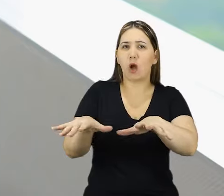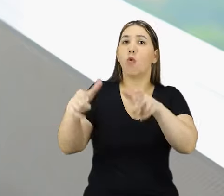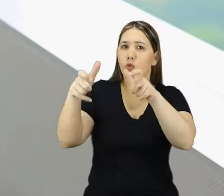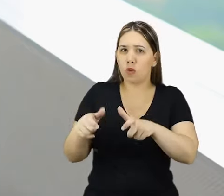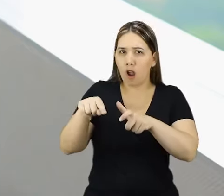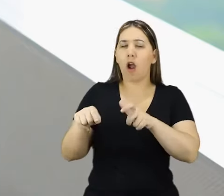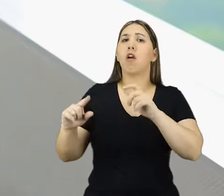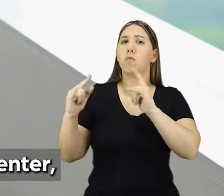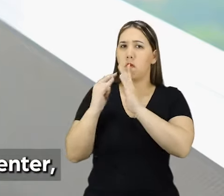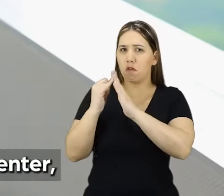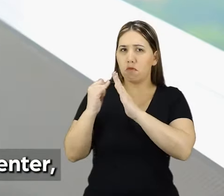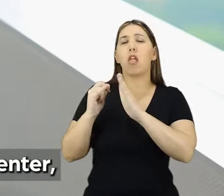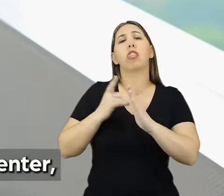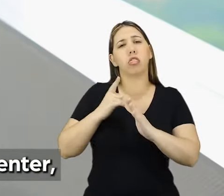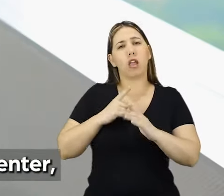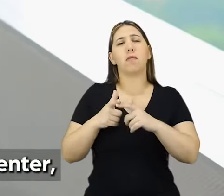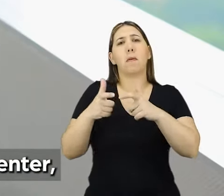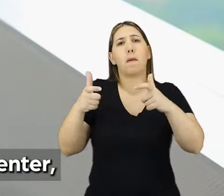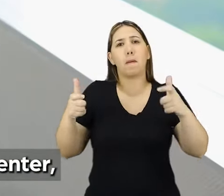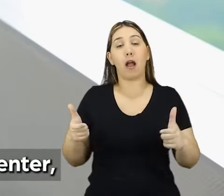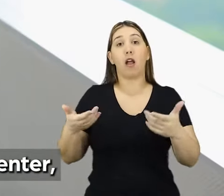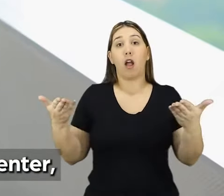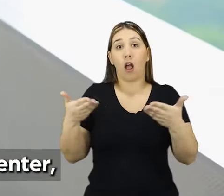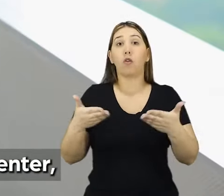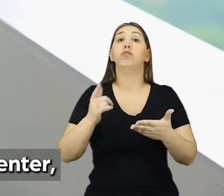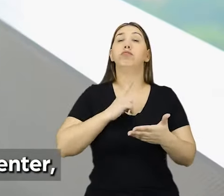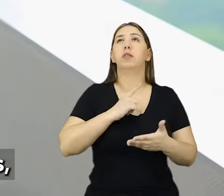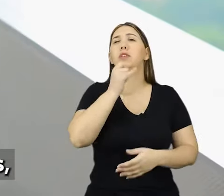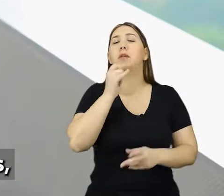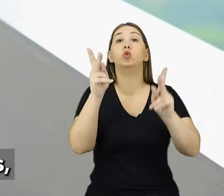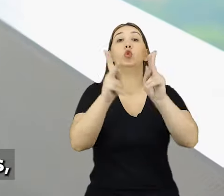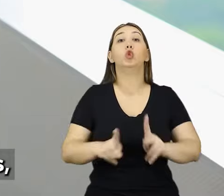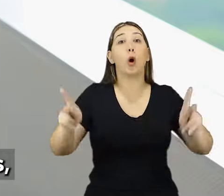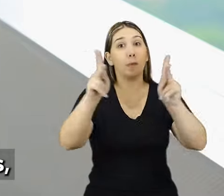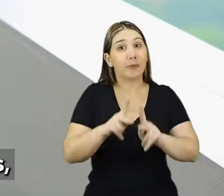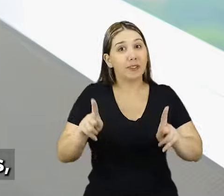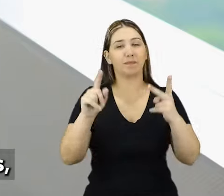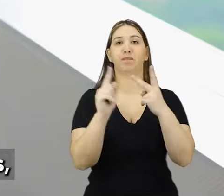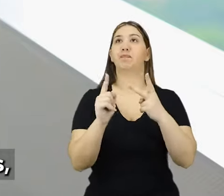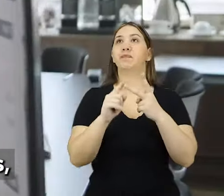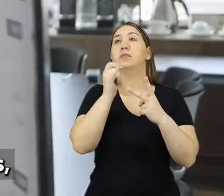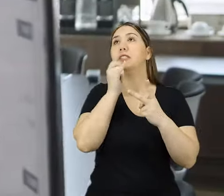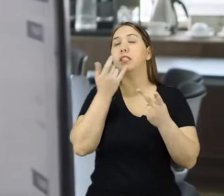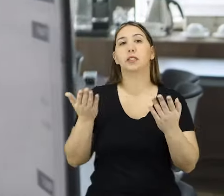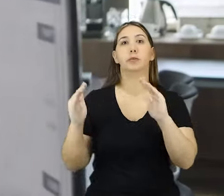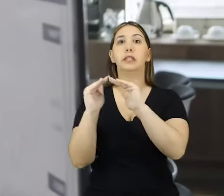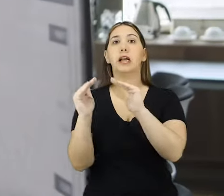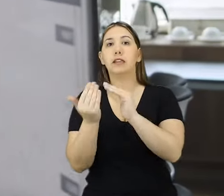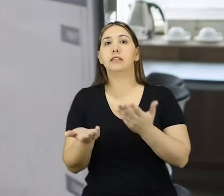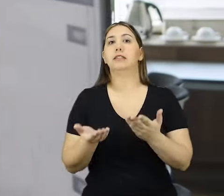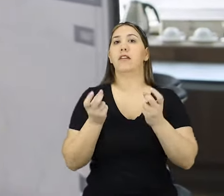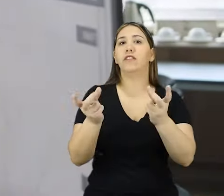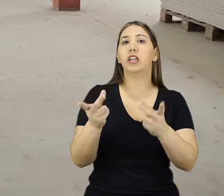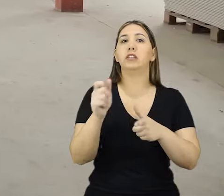conforme o mercado foi evoluindo, hoje tem bastante fundo que compra shopping center, tem fundo que compra unidades residenciais, seja para